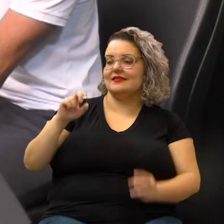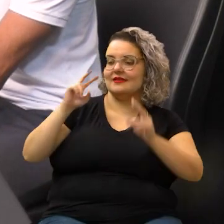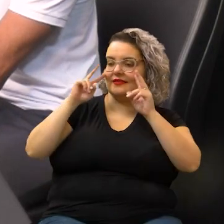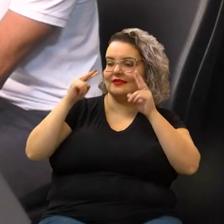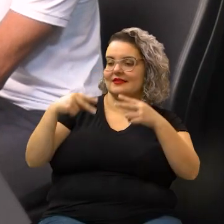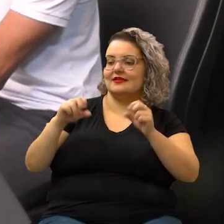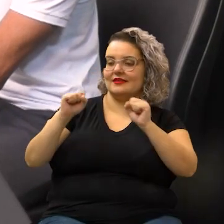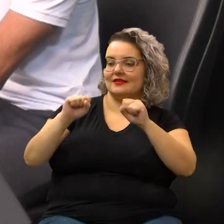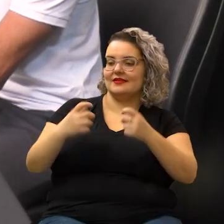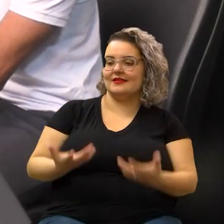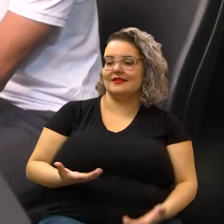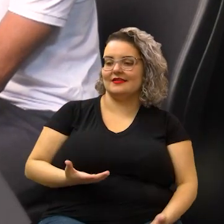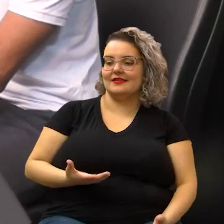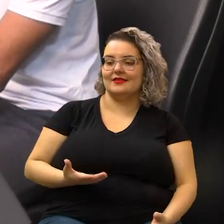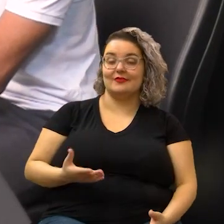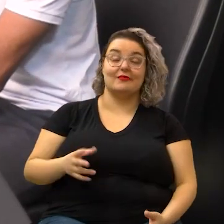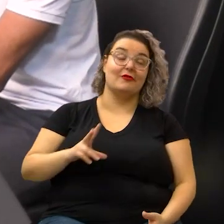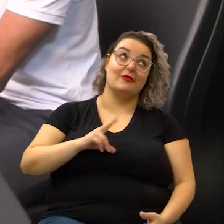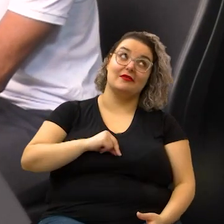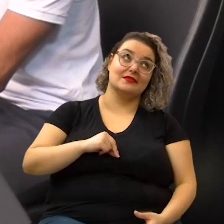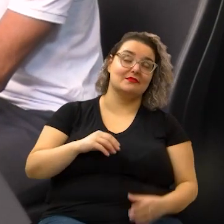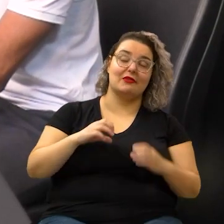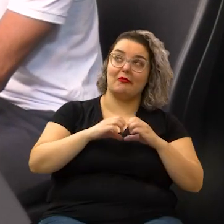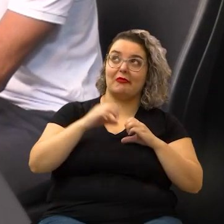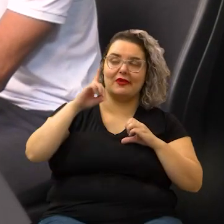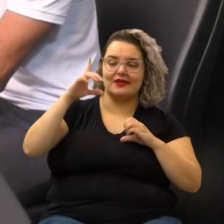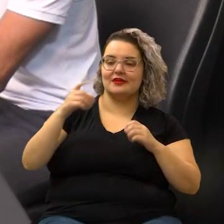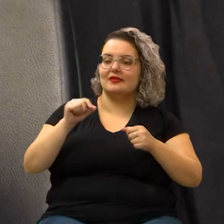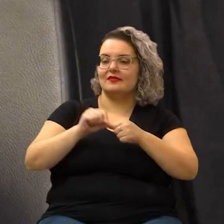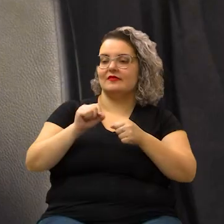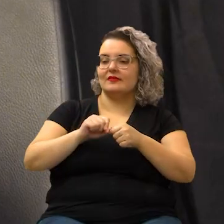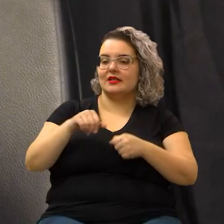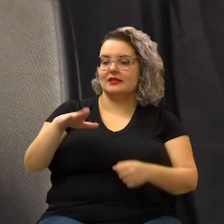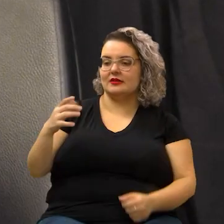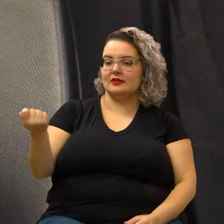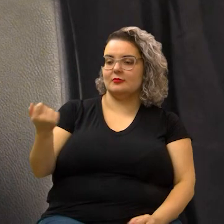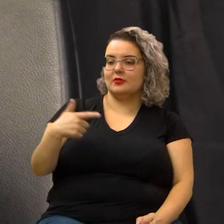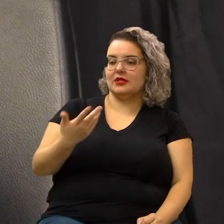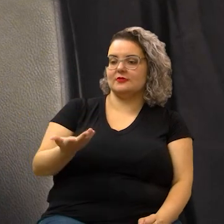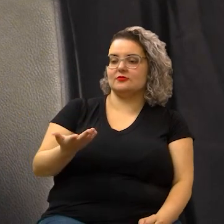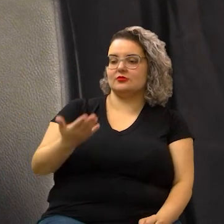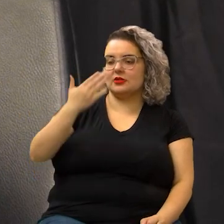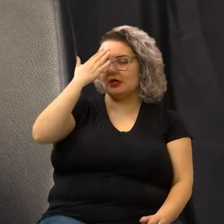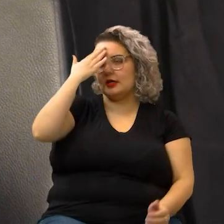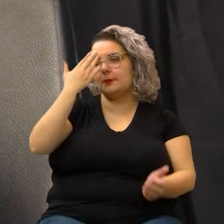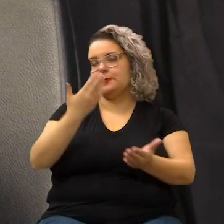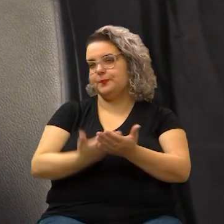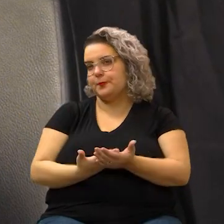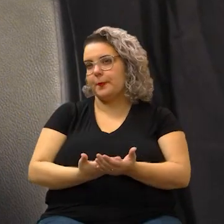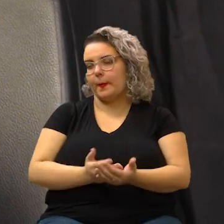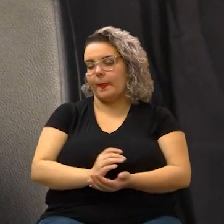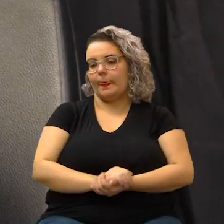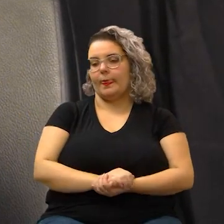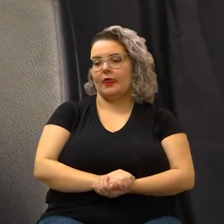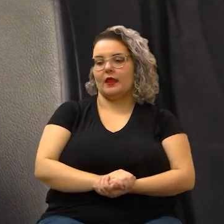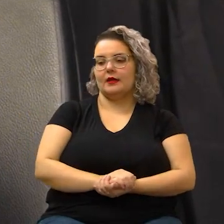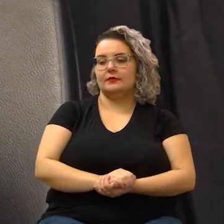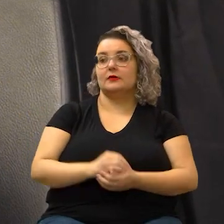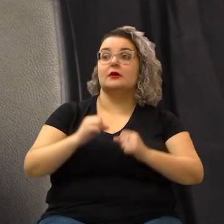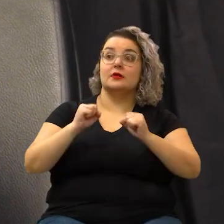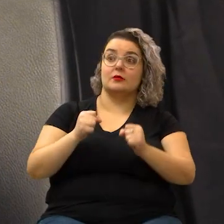legal. Reconheço sim, ela, pelo amor de Deus, né? Ela fez mais do que eu acredito